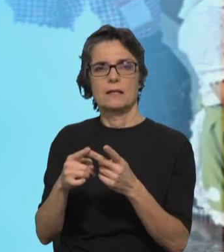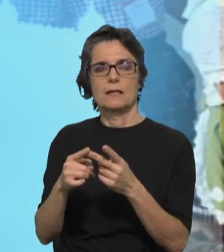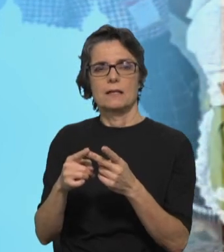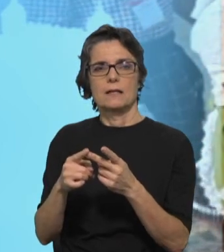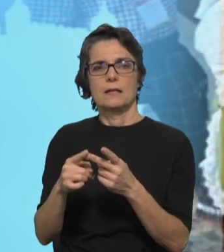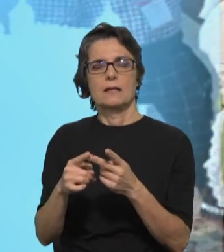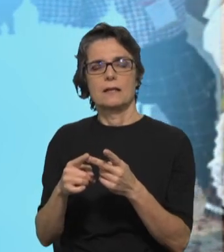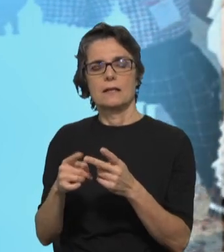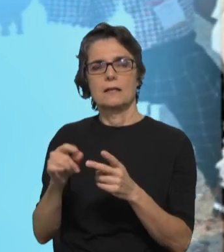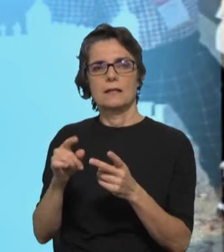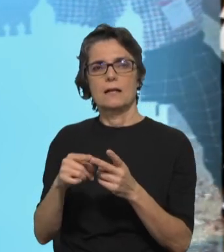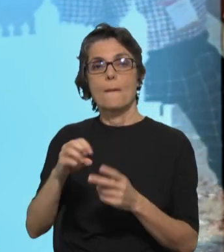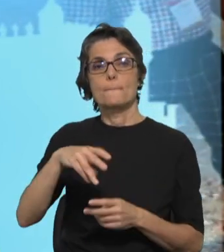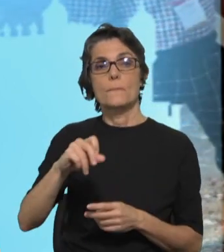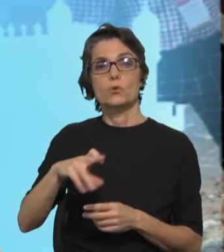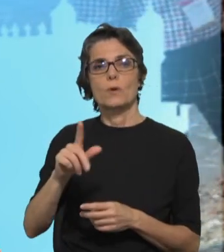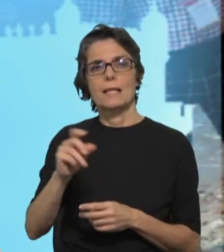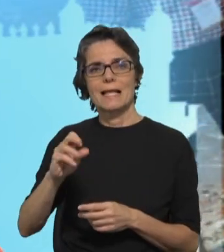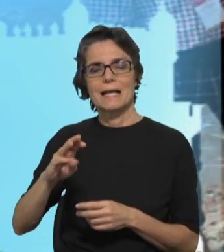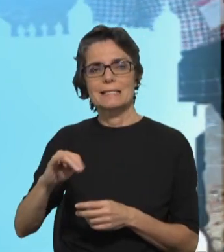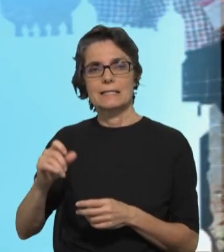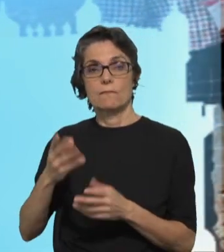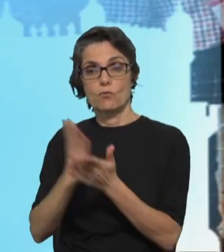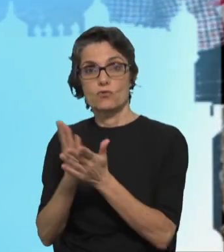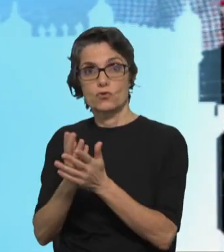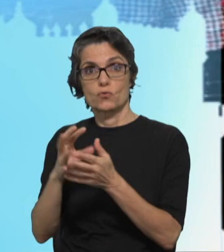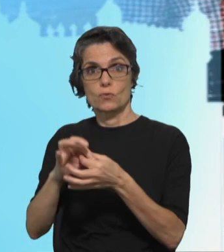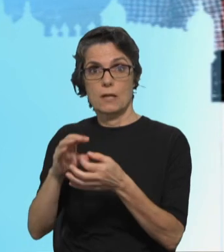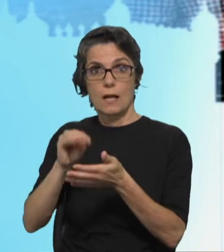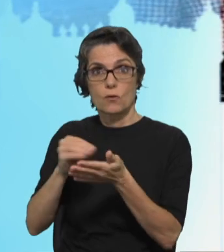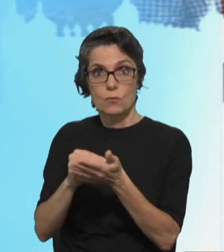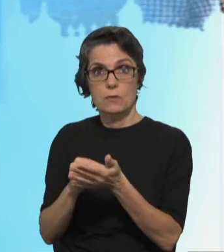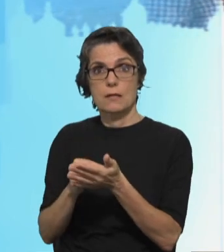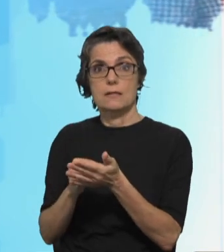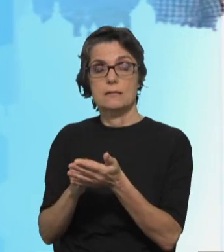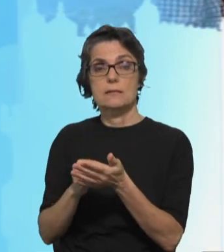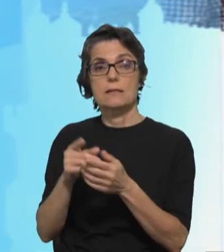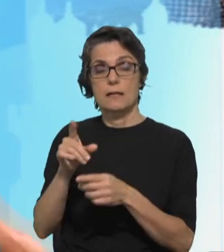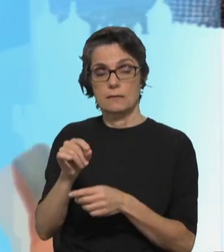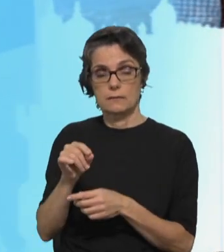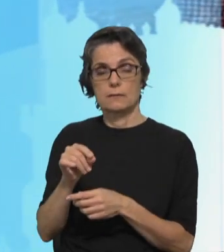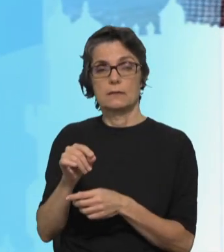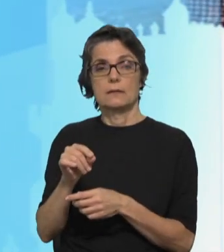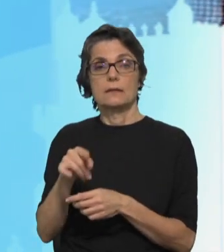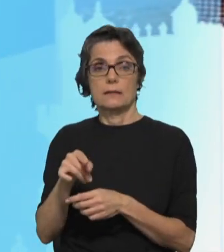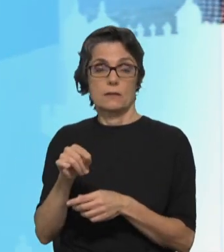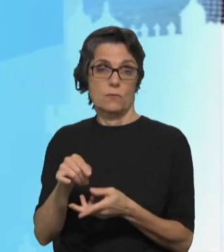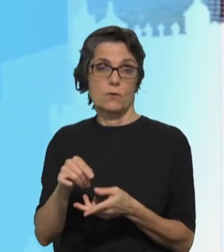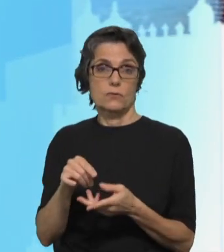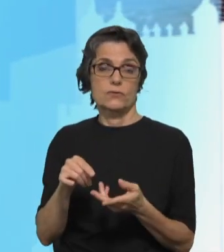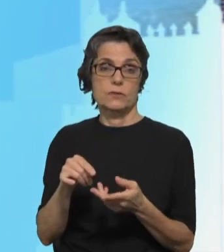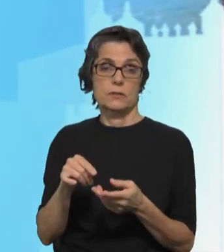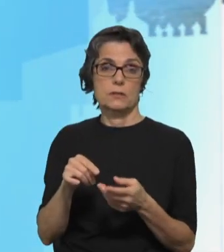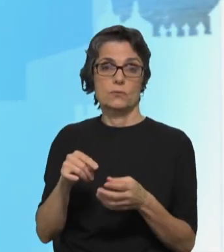desenvolveram a Manuela Silva os estudos sobre a pobreza ainda no âmbito do Ministério das Corporações, portanto, que hoje em dia é o Ministério do